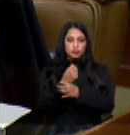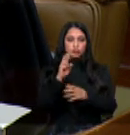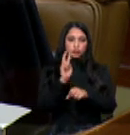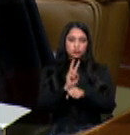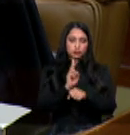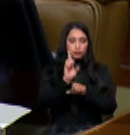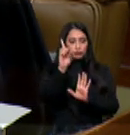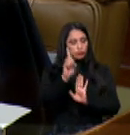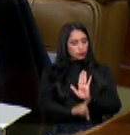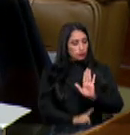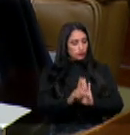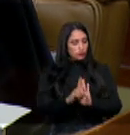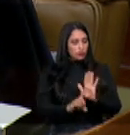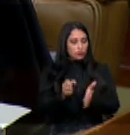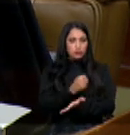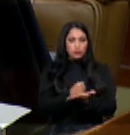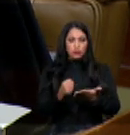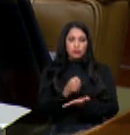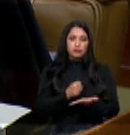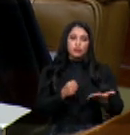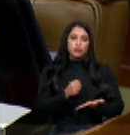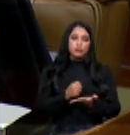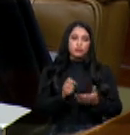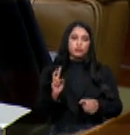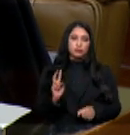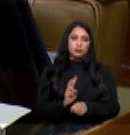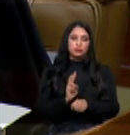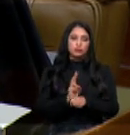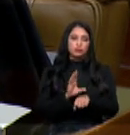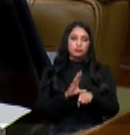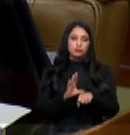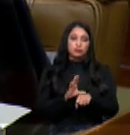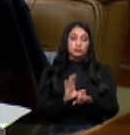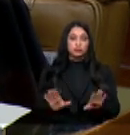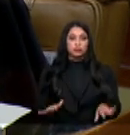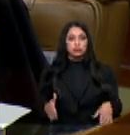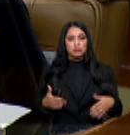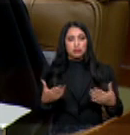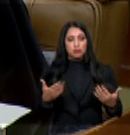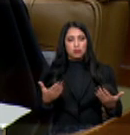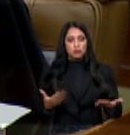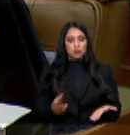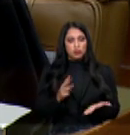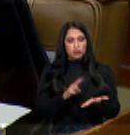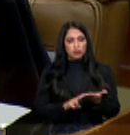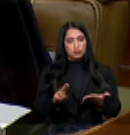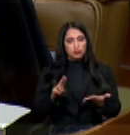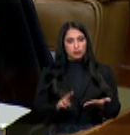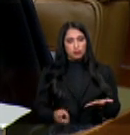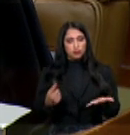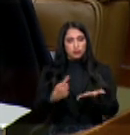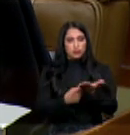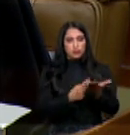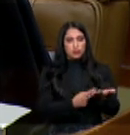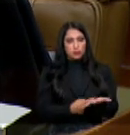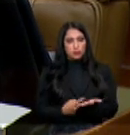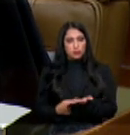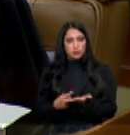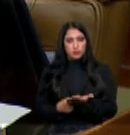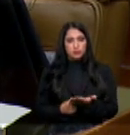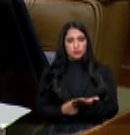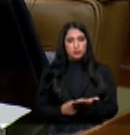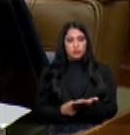direitos fundamentais expressamente protegidos pela Constituição. Portanto, as convenções e acordos coletivos